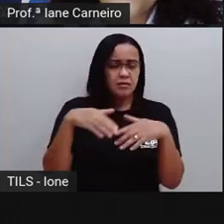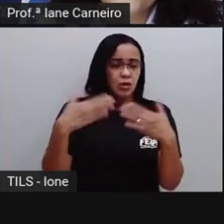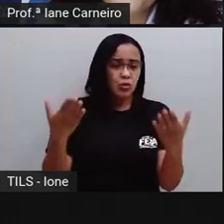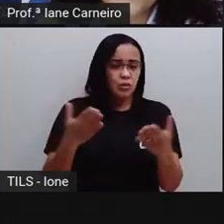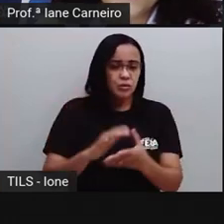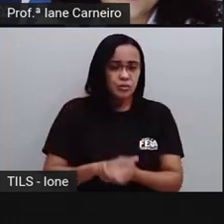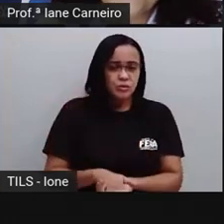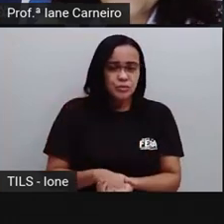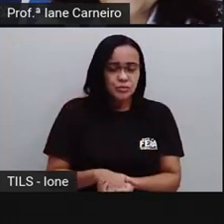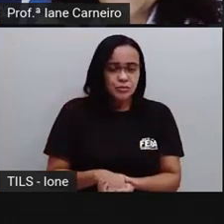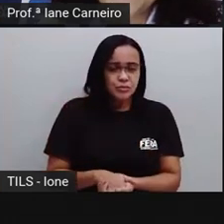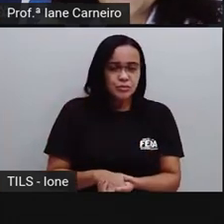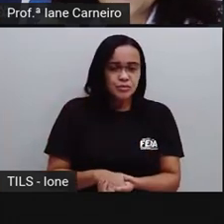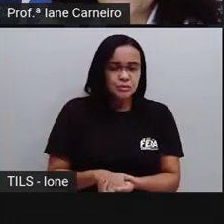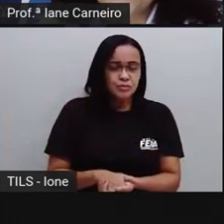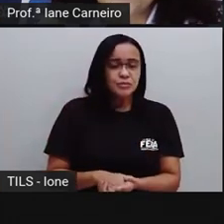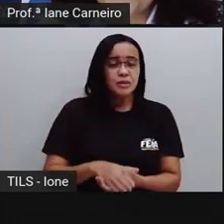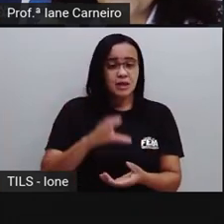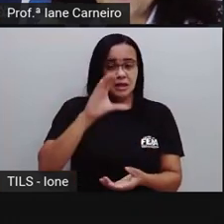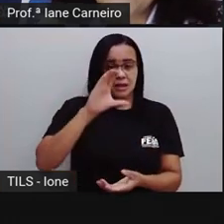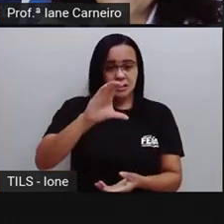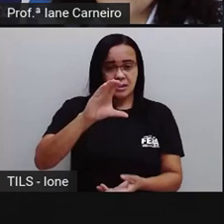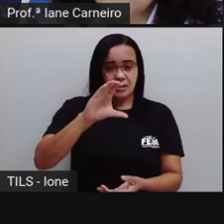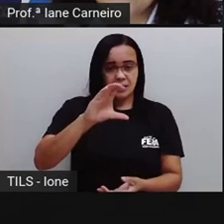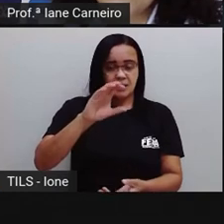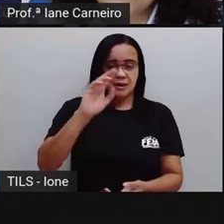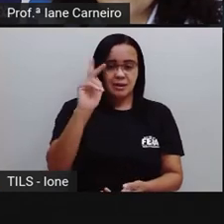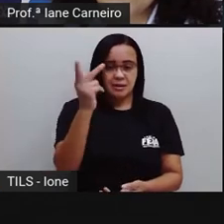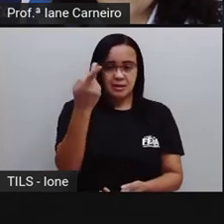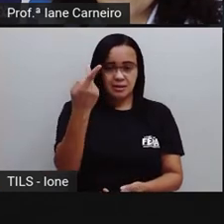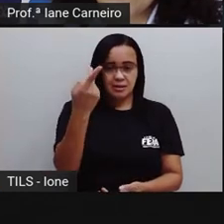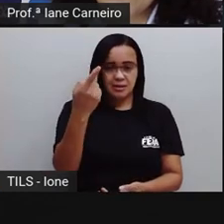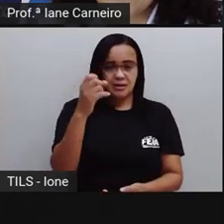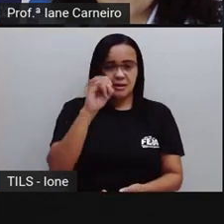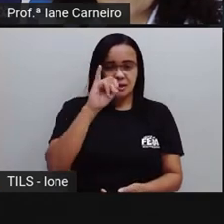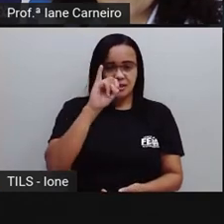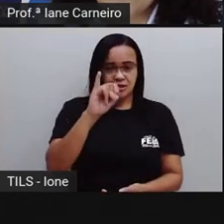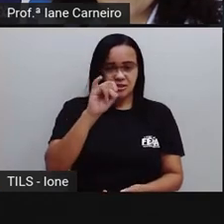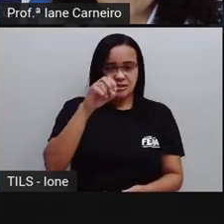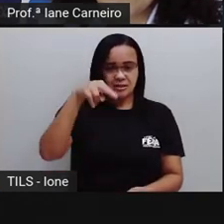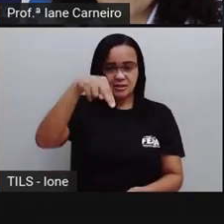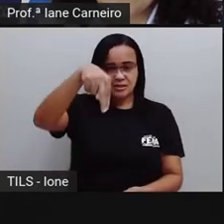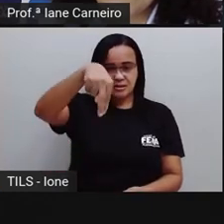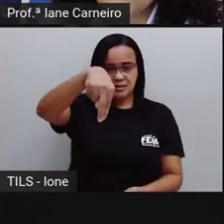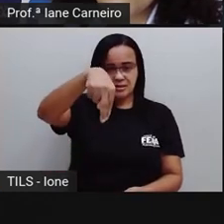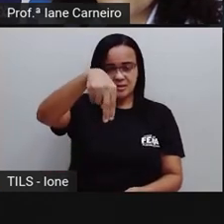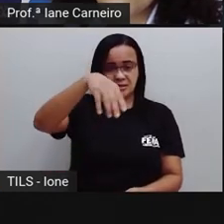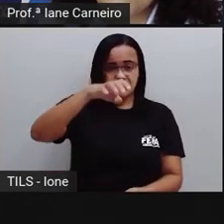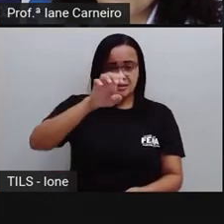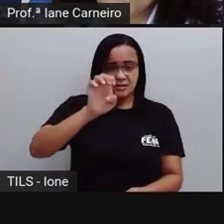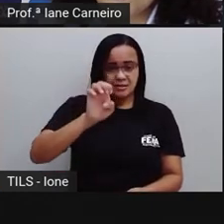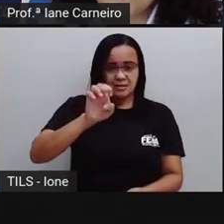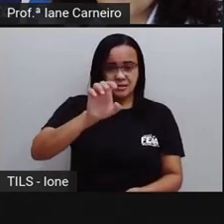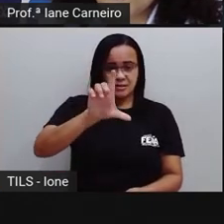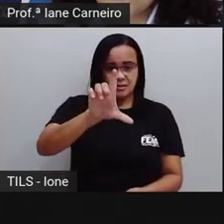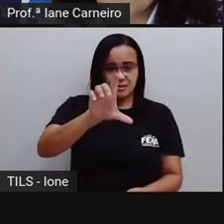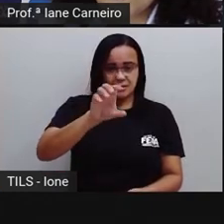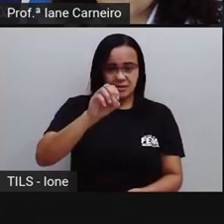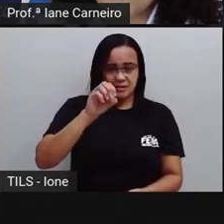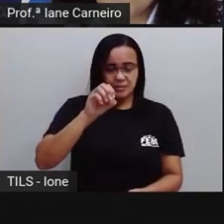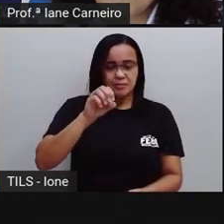palavra chinelo você veio aqui com mais consigo ó O